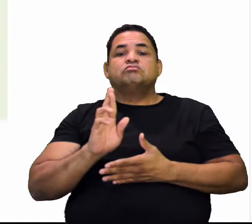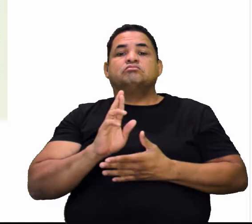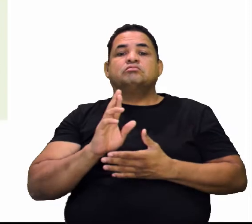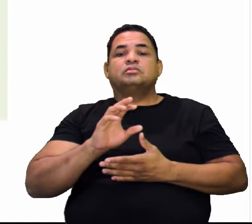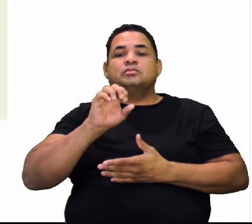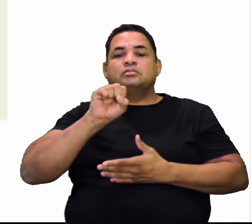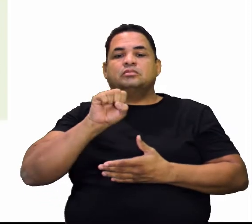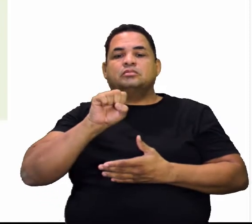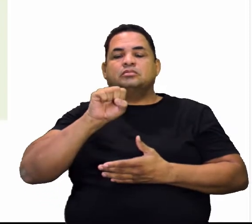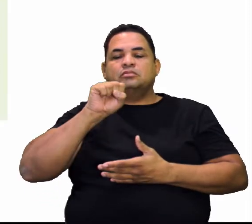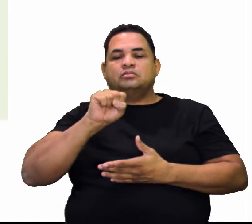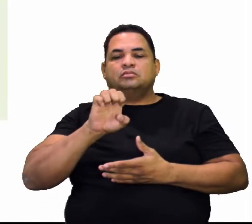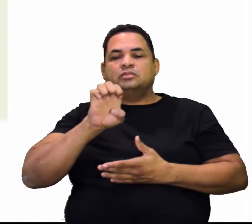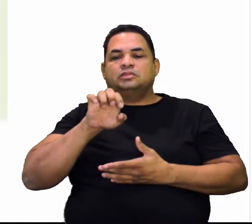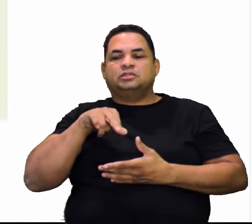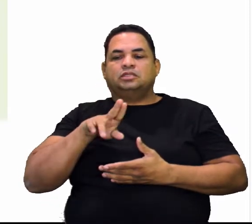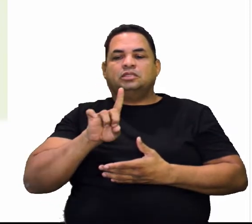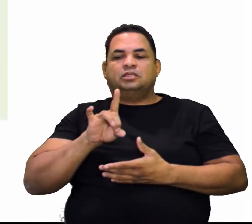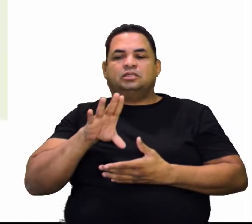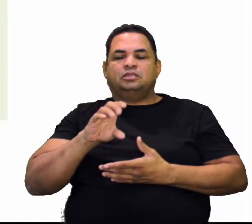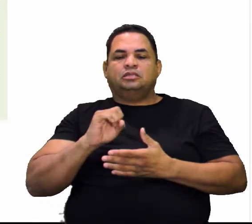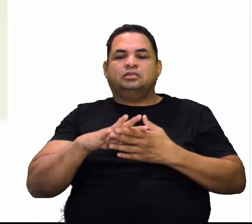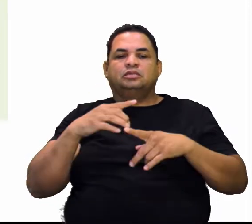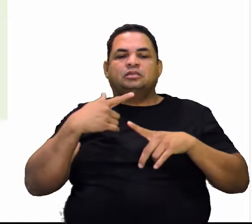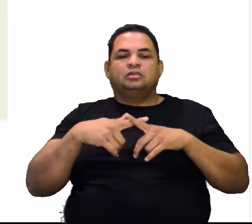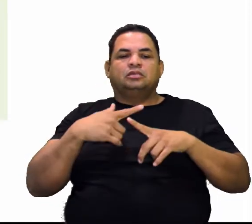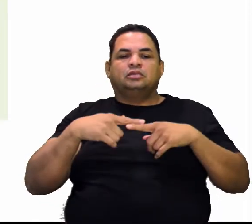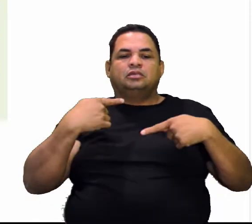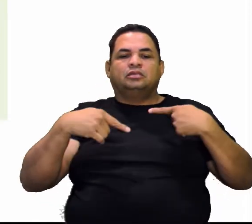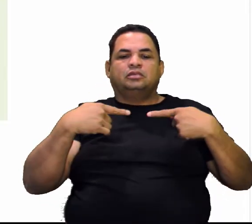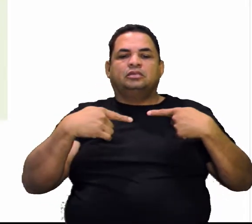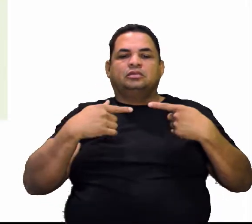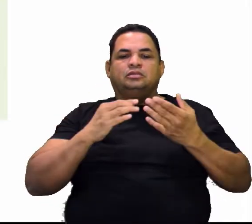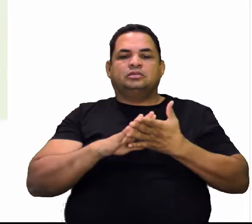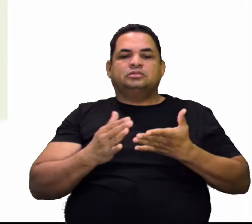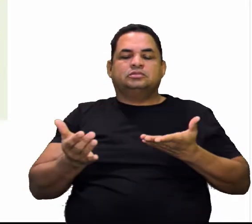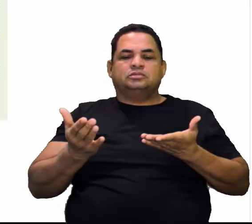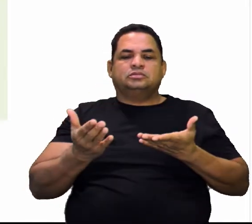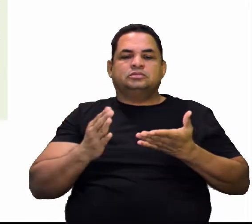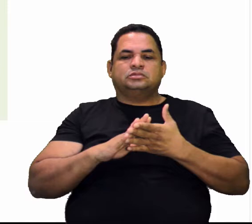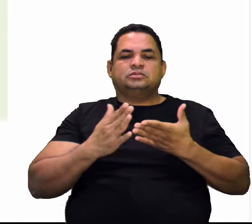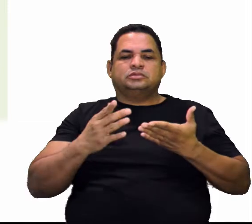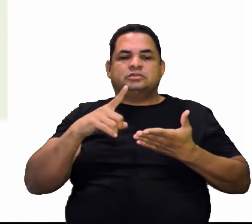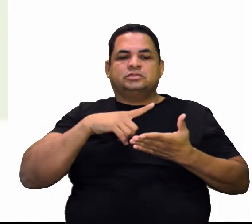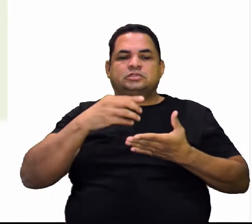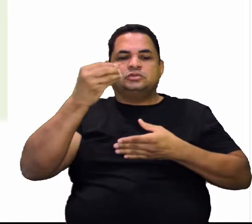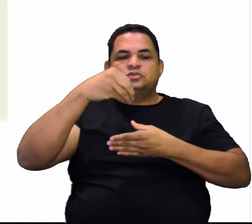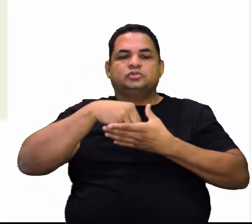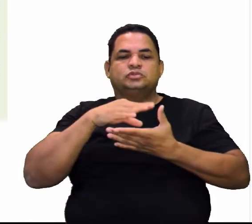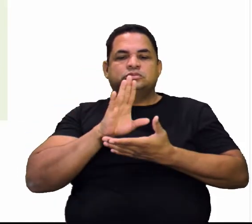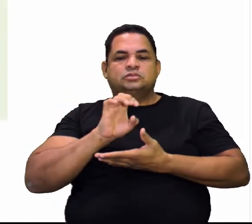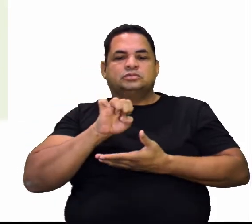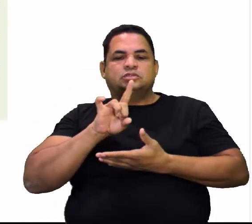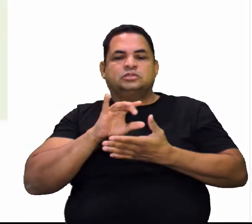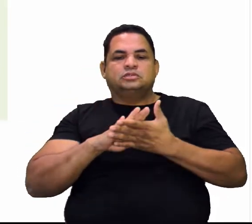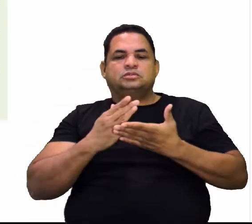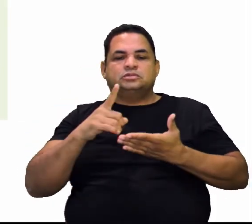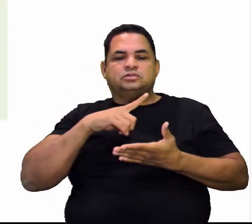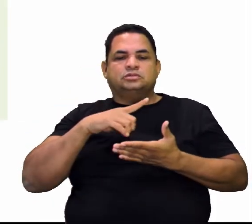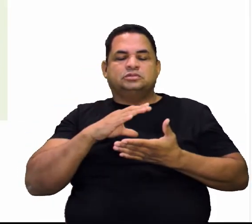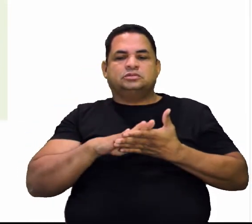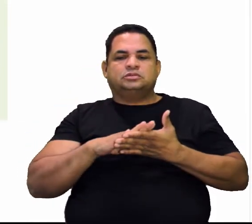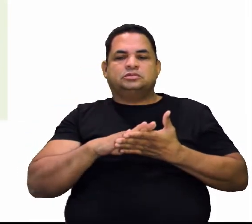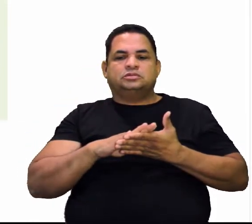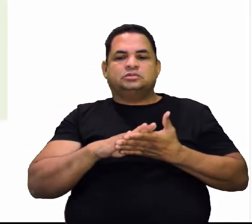Vai fortalecer o Senado, gente. Pois a política ficou centralizada nas mãos dos senadores. Fazia parte do